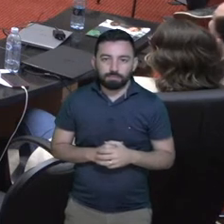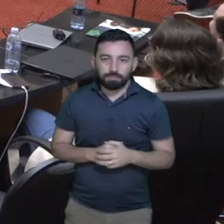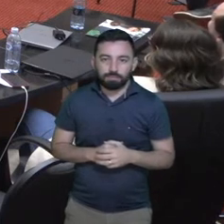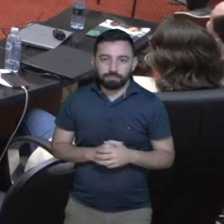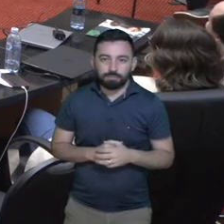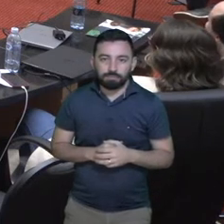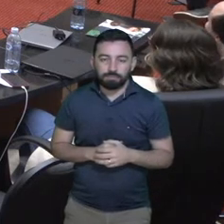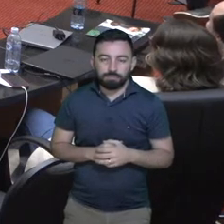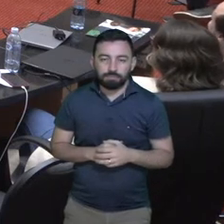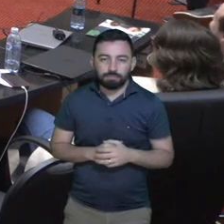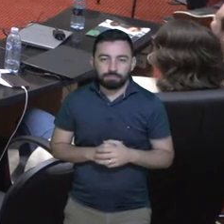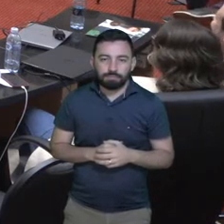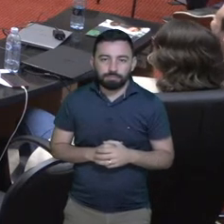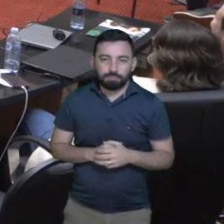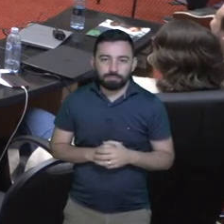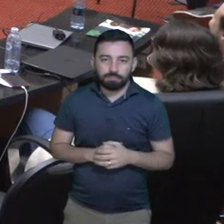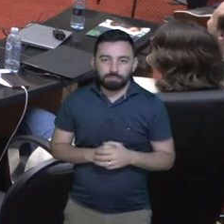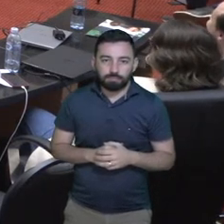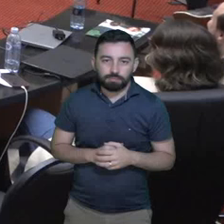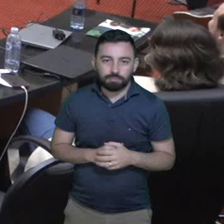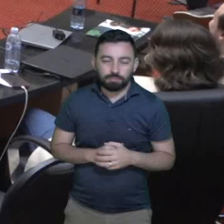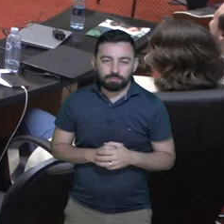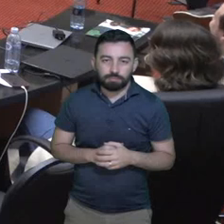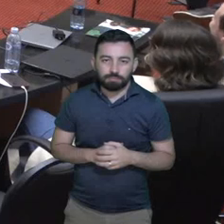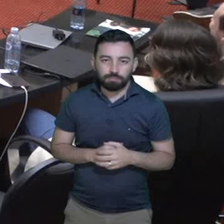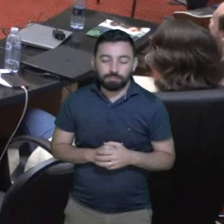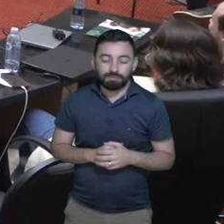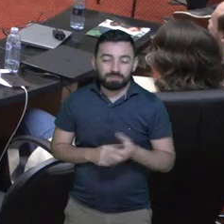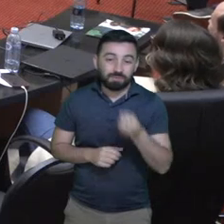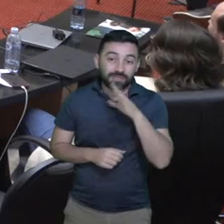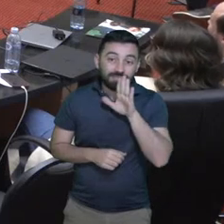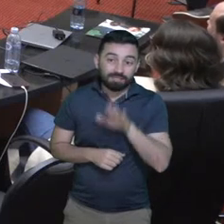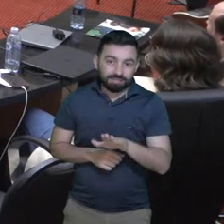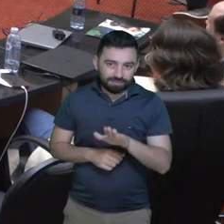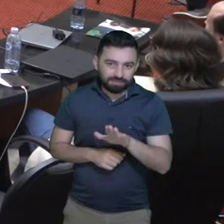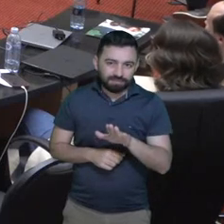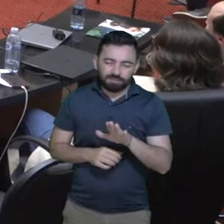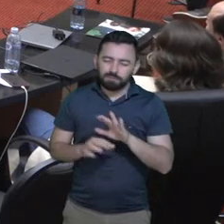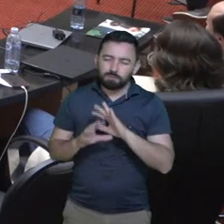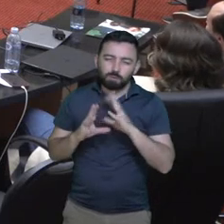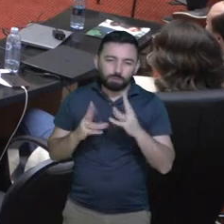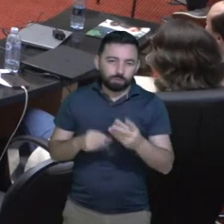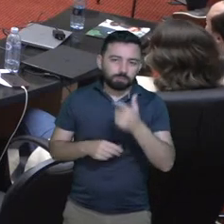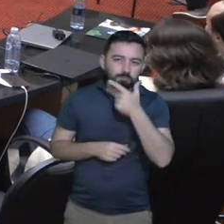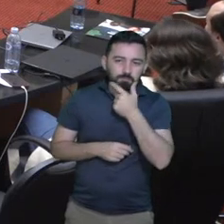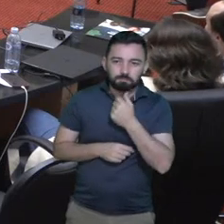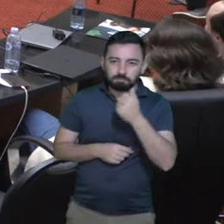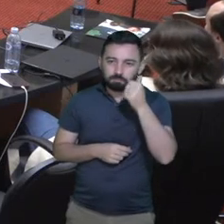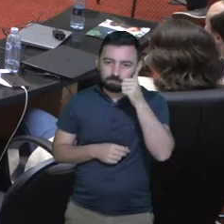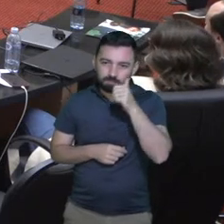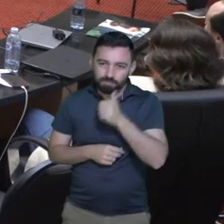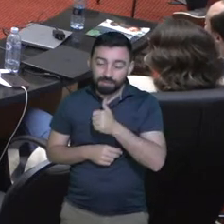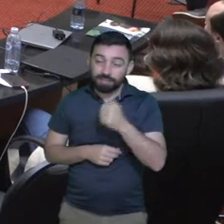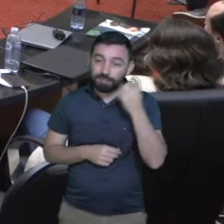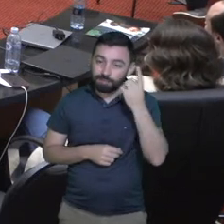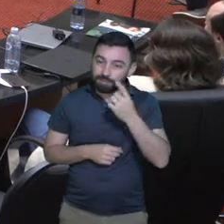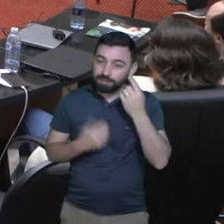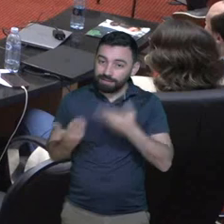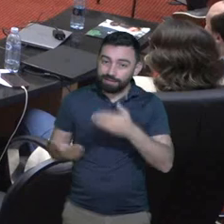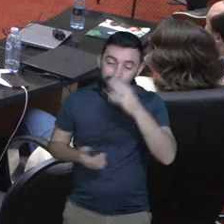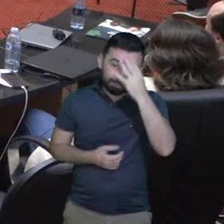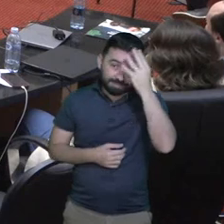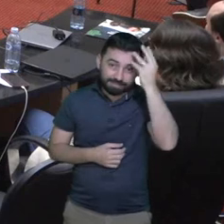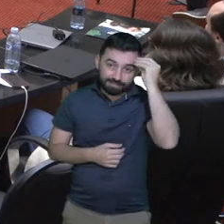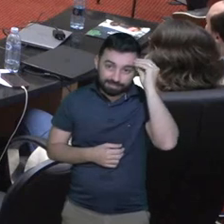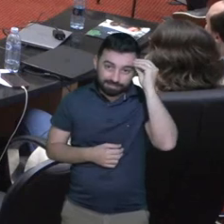ordem alfabética OK boa tarde a todos e a todas cumprimento a deputada Luciane